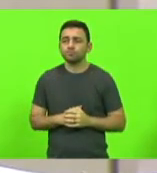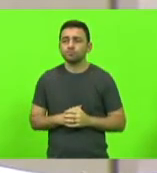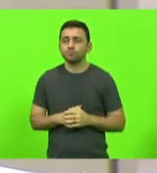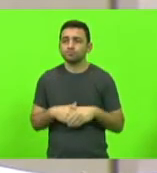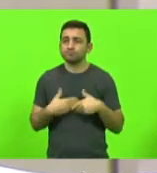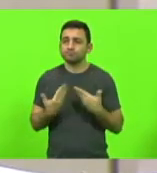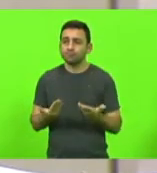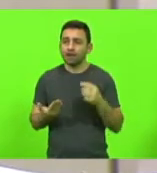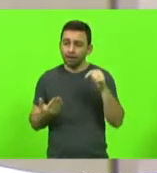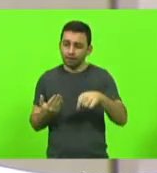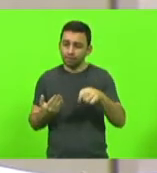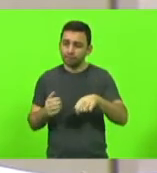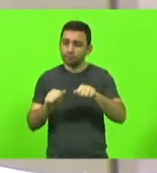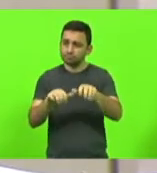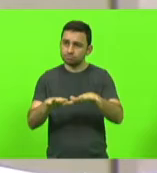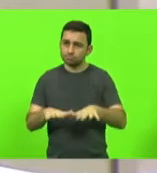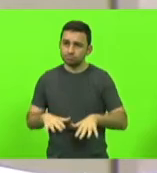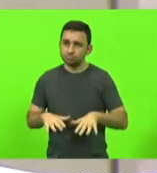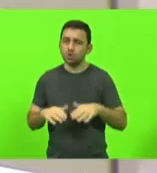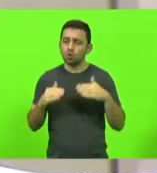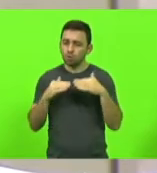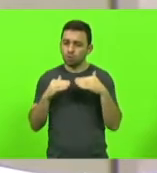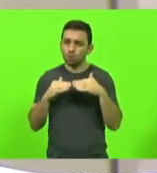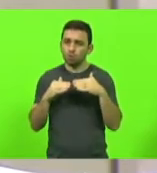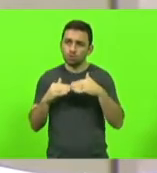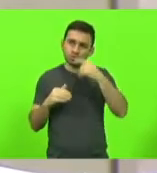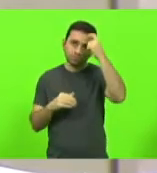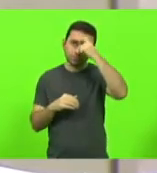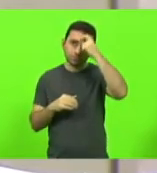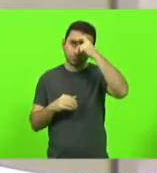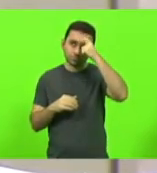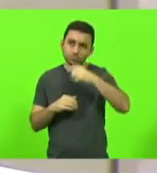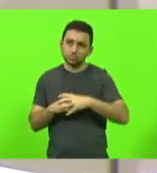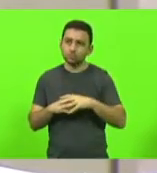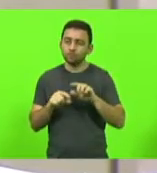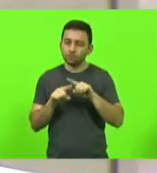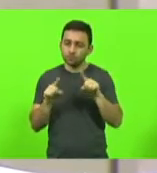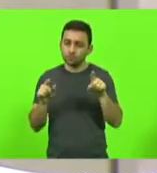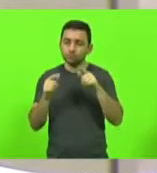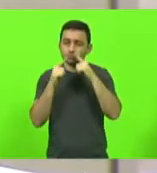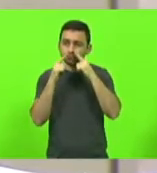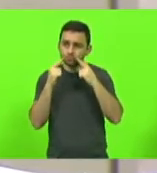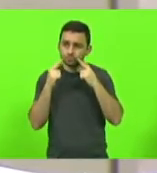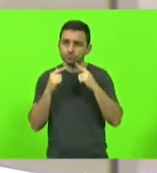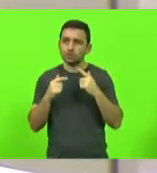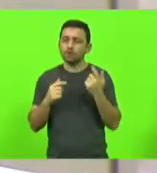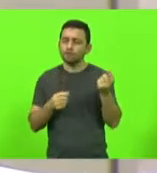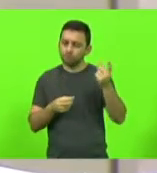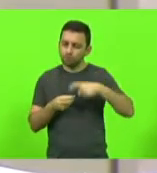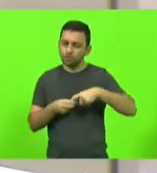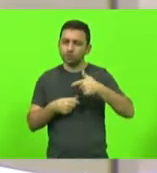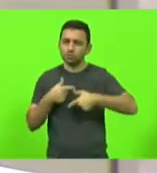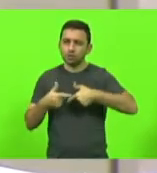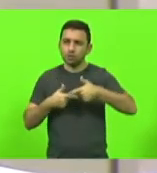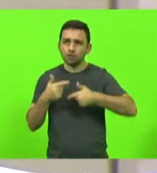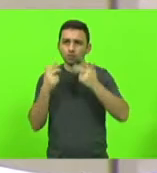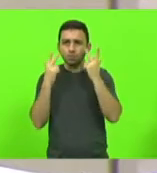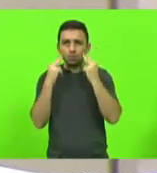plenário deu um exemplo. Então, concordo com o deputado Maurício Kudillac, com o Romildo Titão, a gente voltar a trabalhar